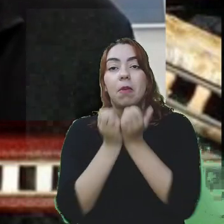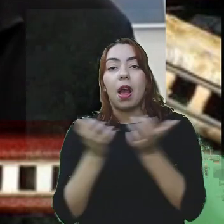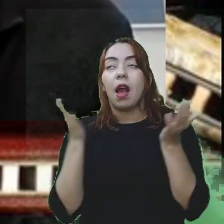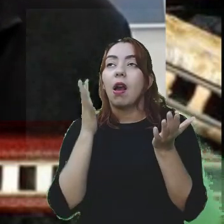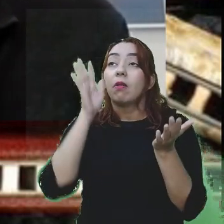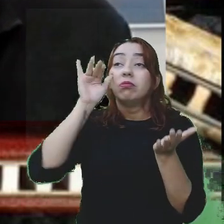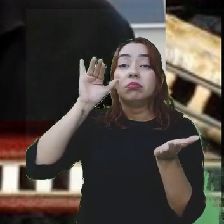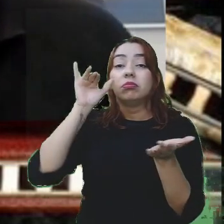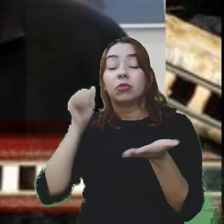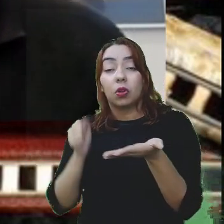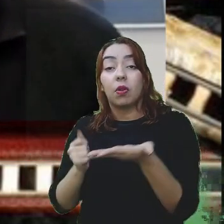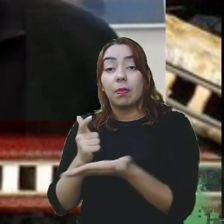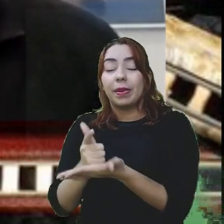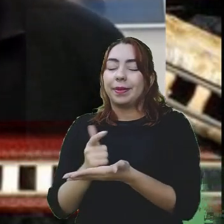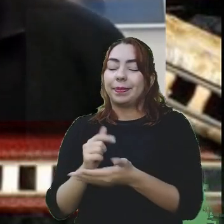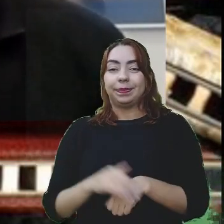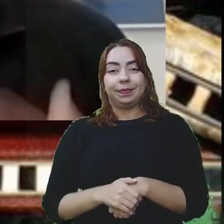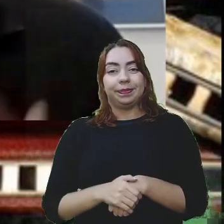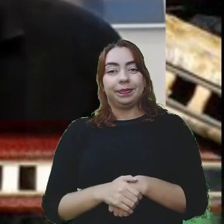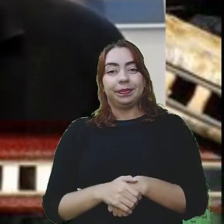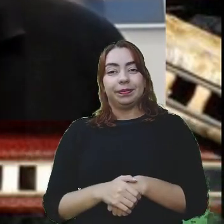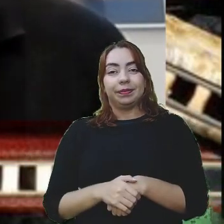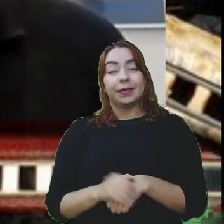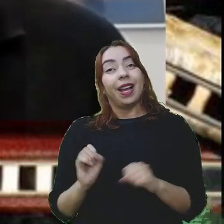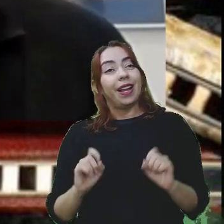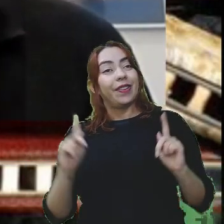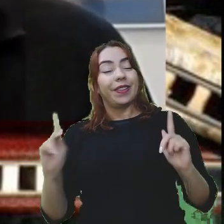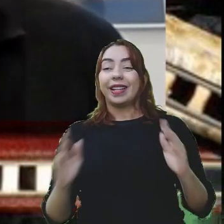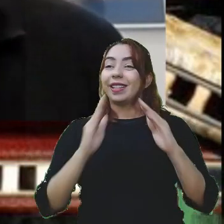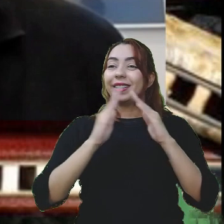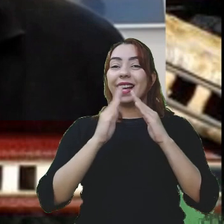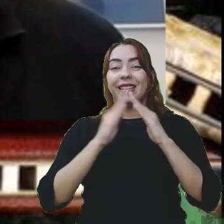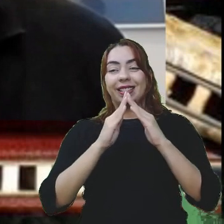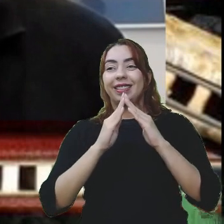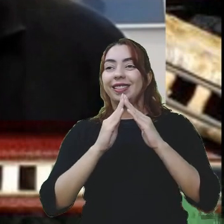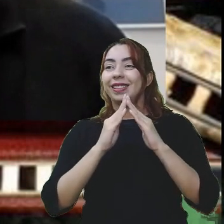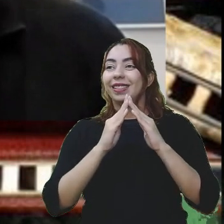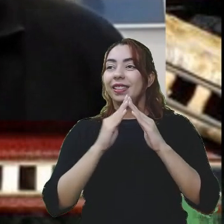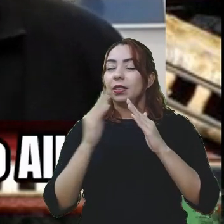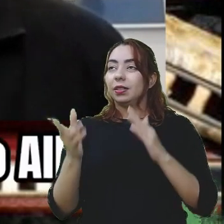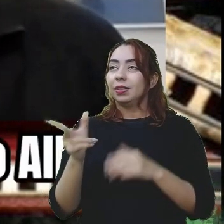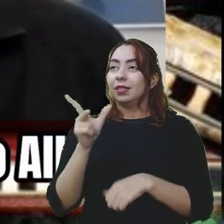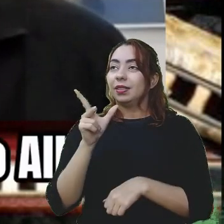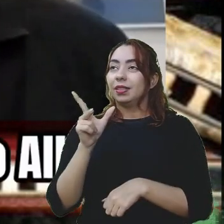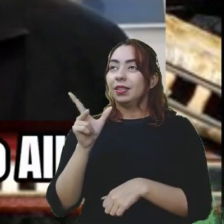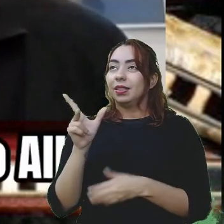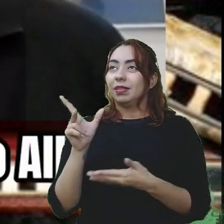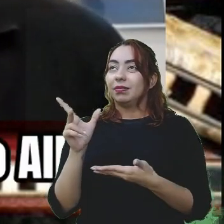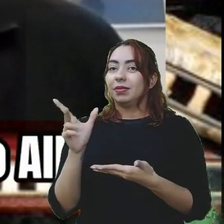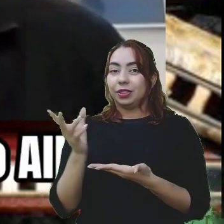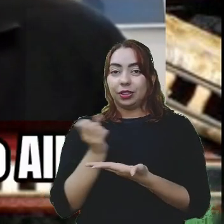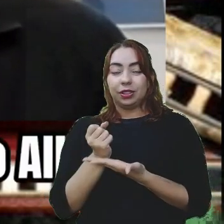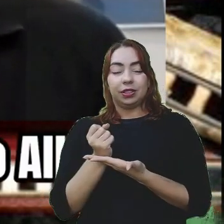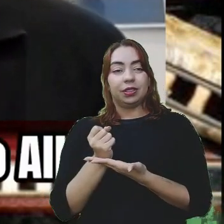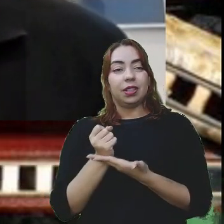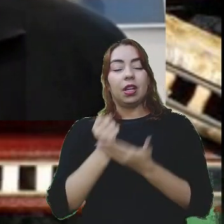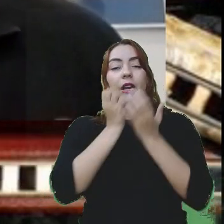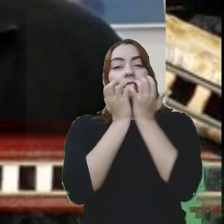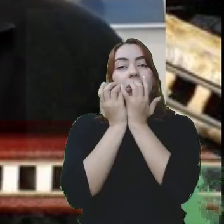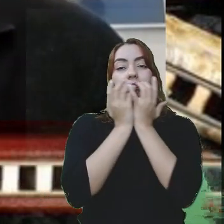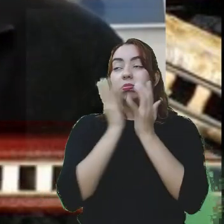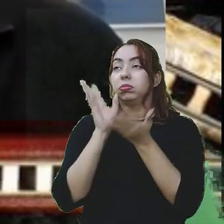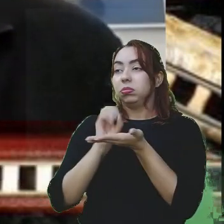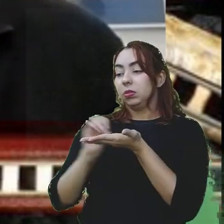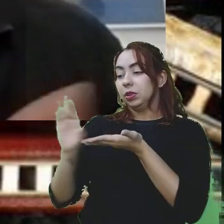comprei. Chegou em casa sem imposto. Quando eu fui tocar na Suzuki, eu, na mesma hora, mandei uma mensagem para o Alberto: olha,